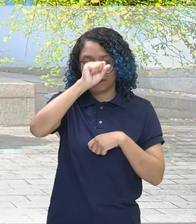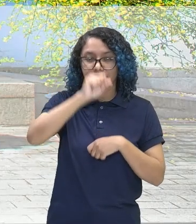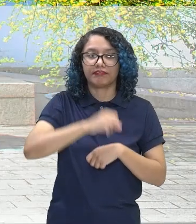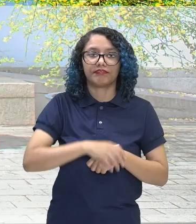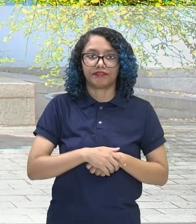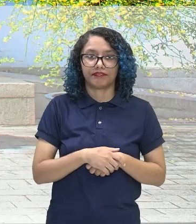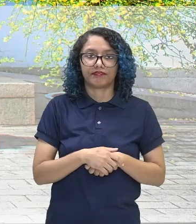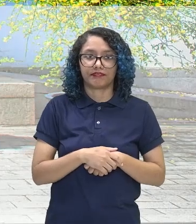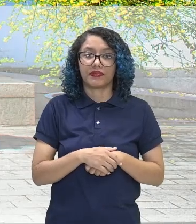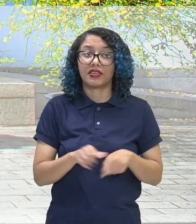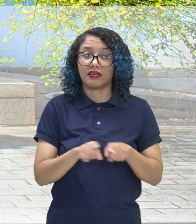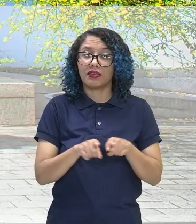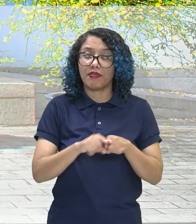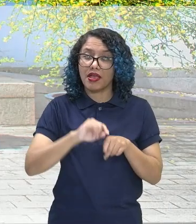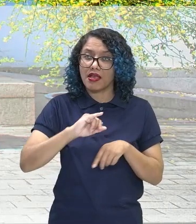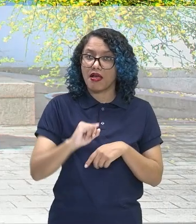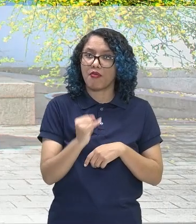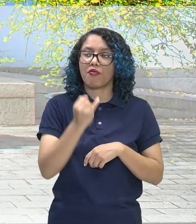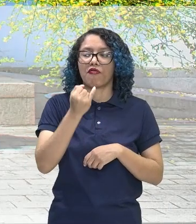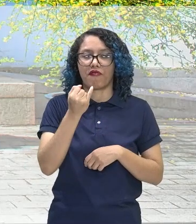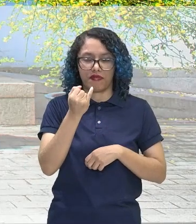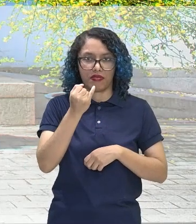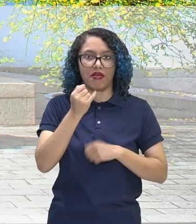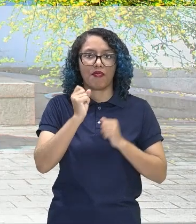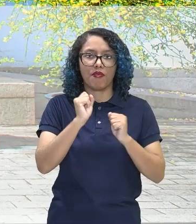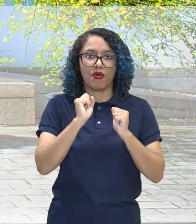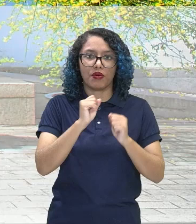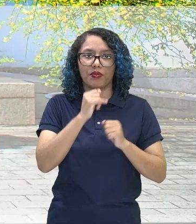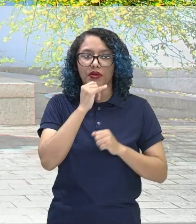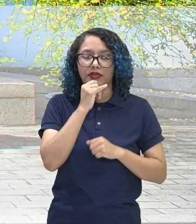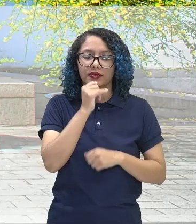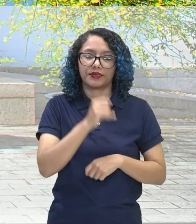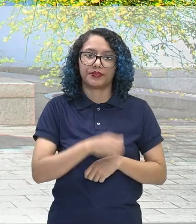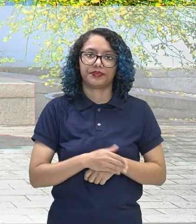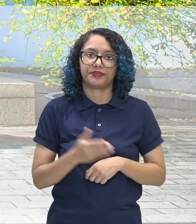ter benefícios, tá bom? Vamos lá? Então, observem aqui.